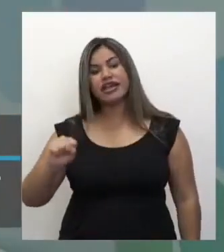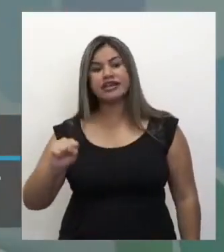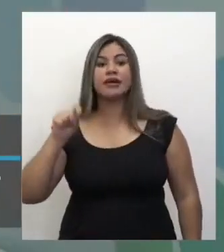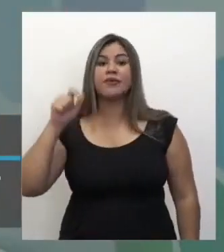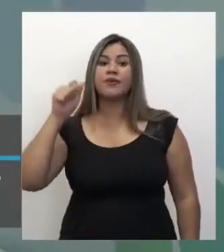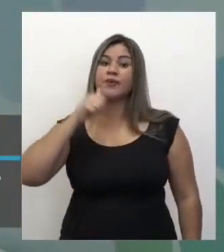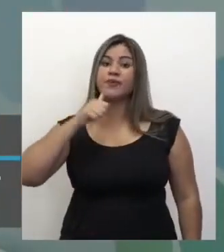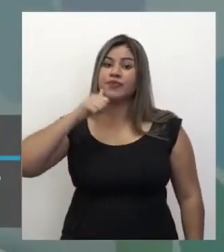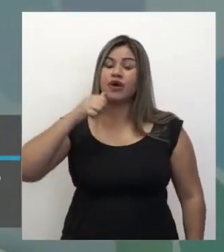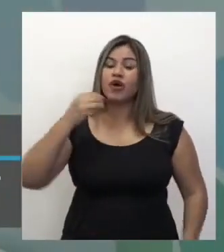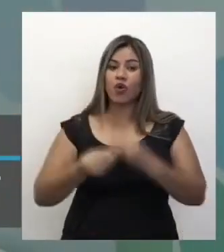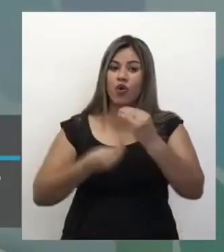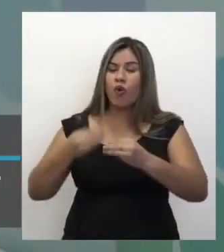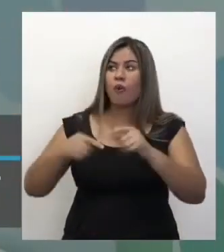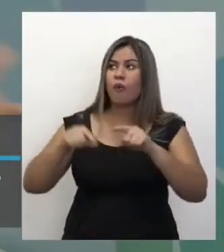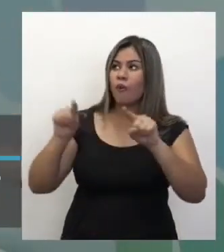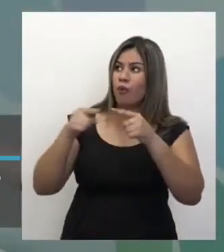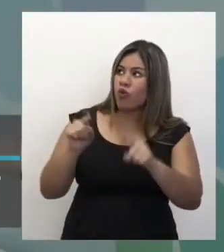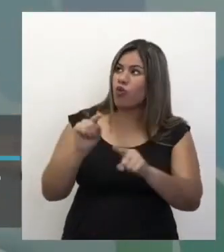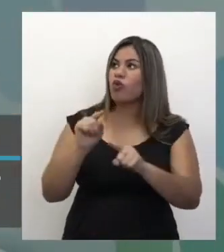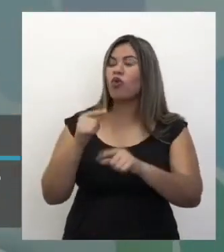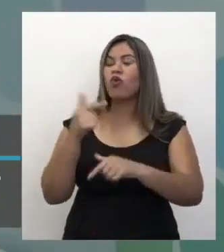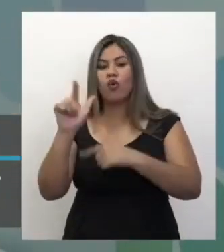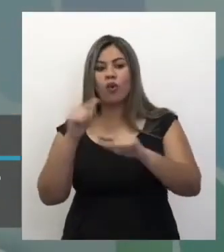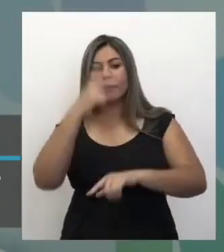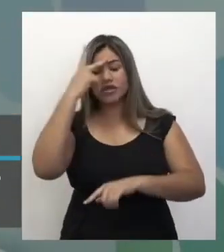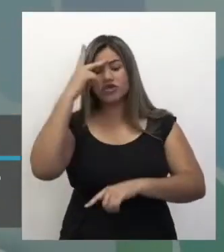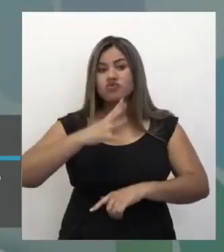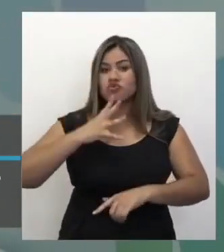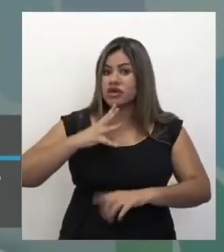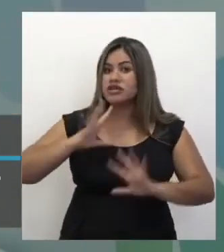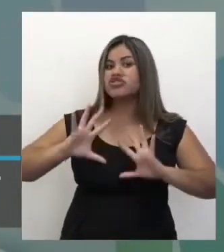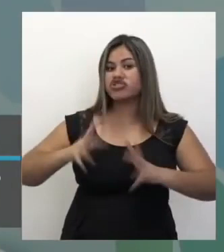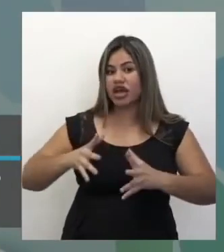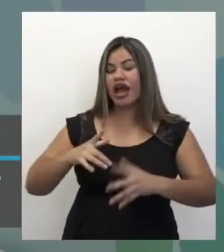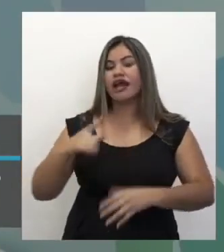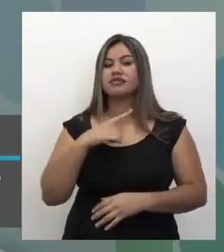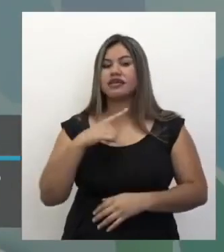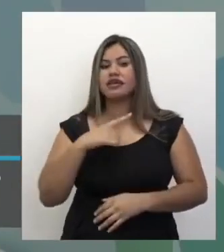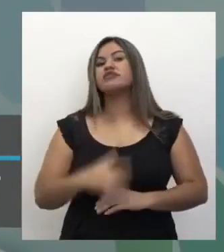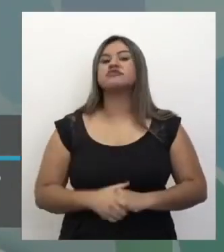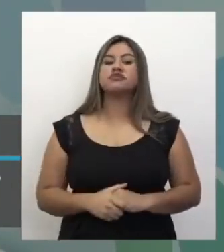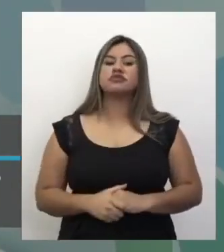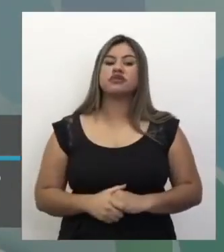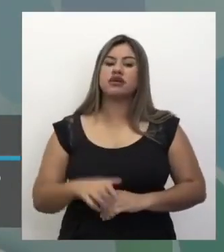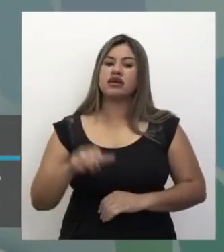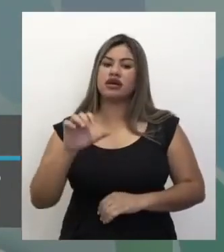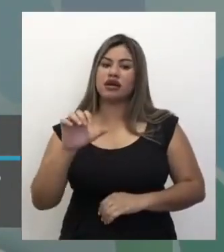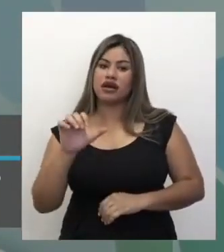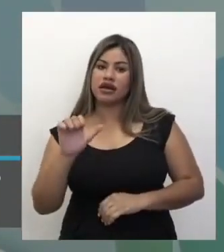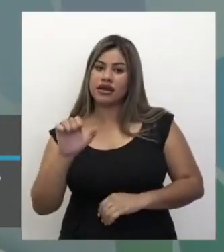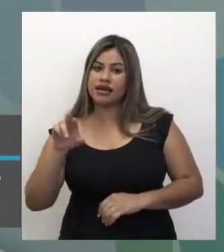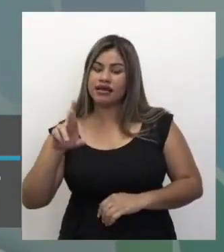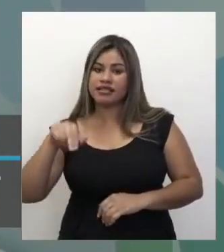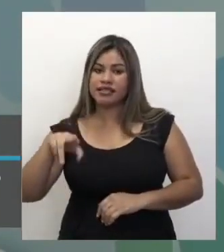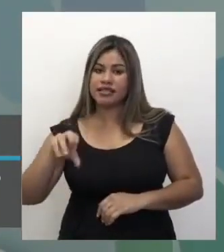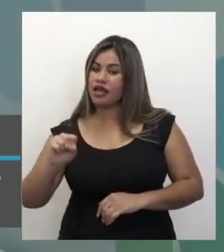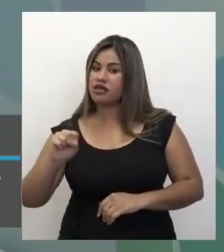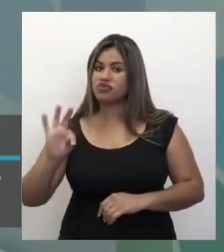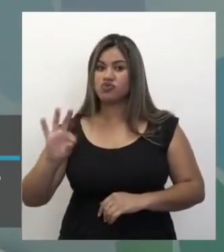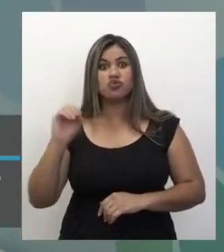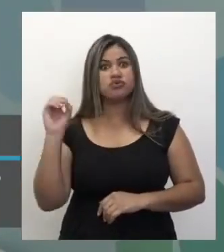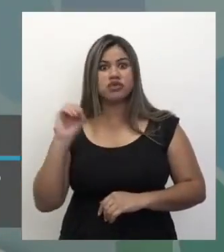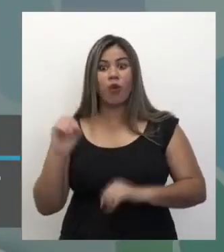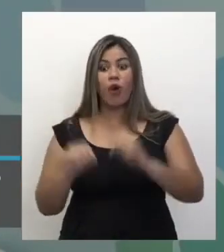exemplos de uma música, uma canção que várias pessoas conhecem. Então, não é Ernesto, mas ali é Arnesto. Aí todo mundo